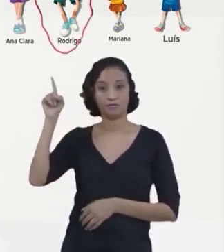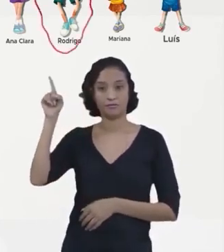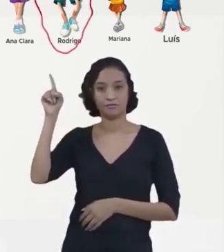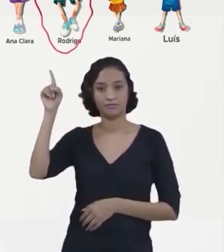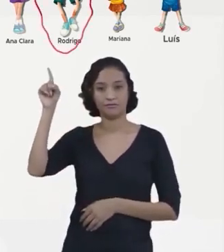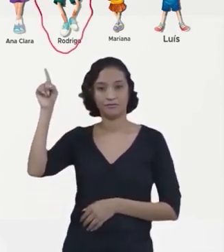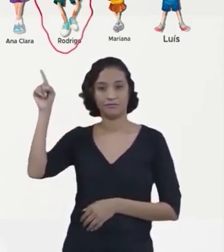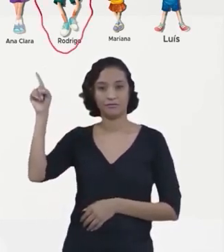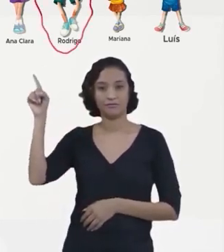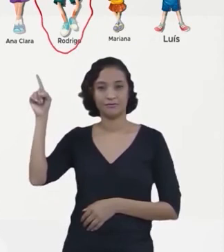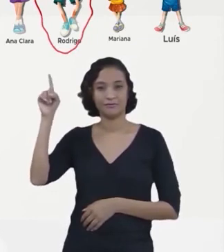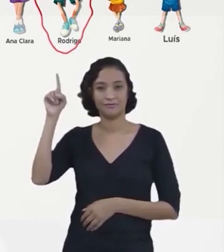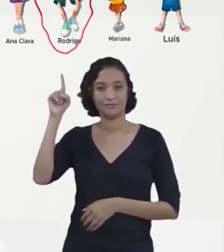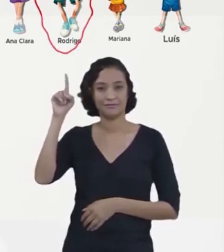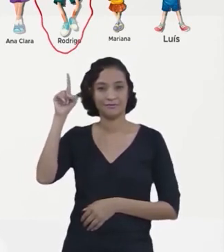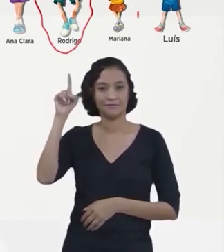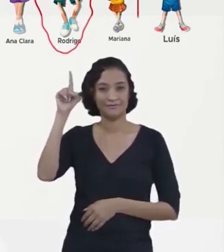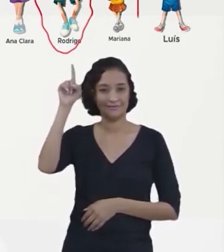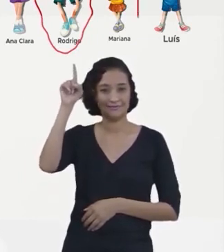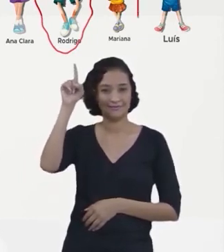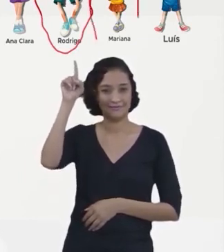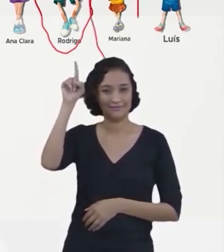é a criança mais baixa?